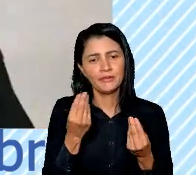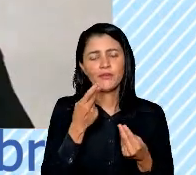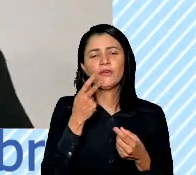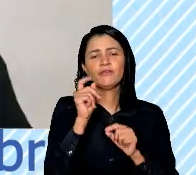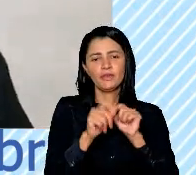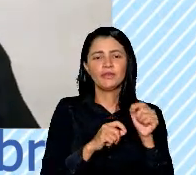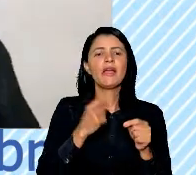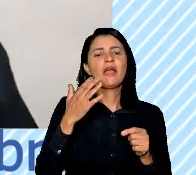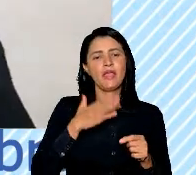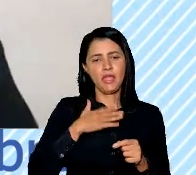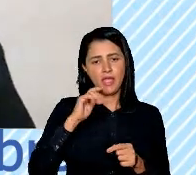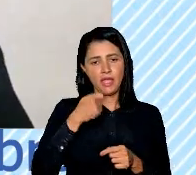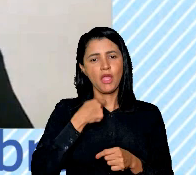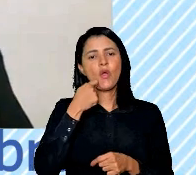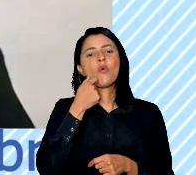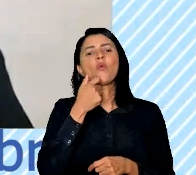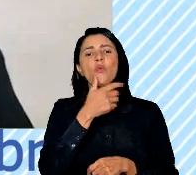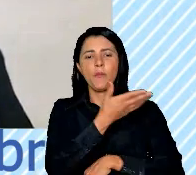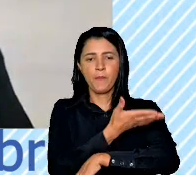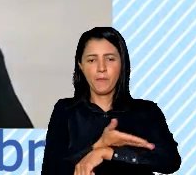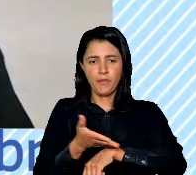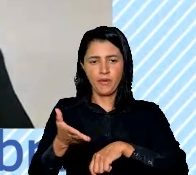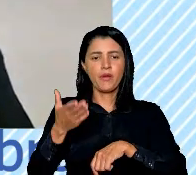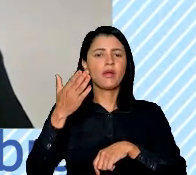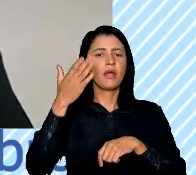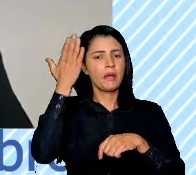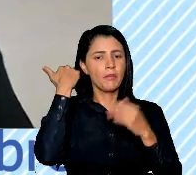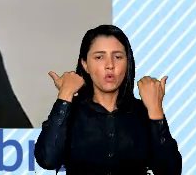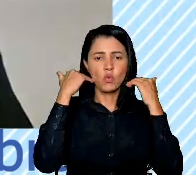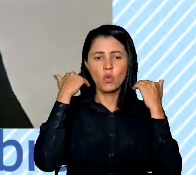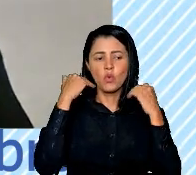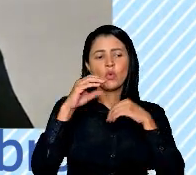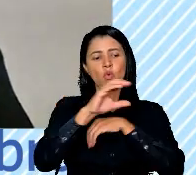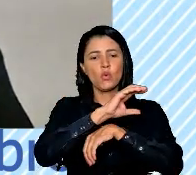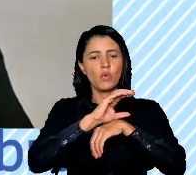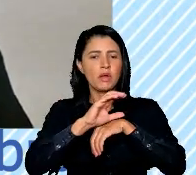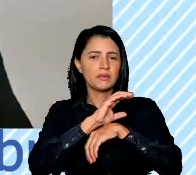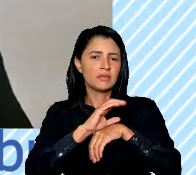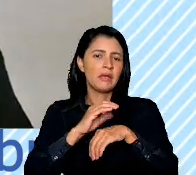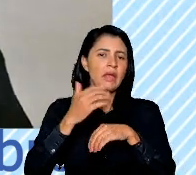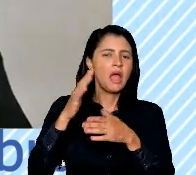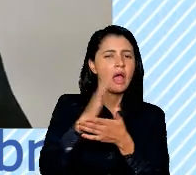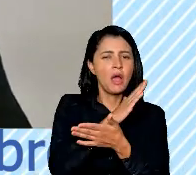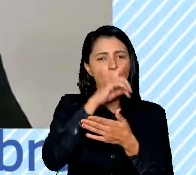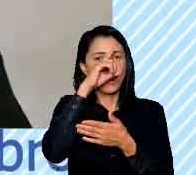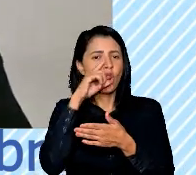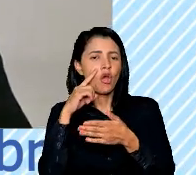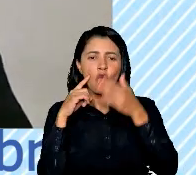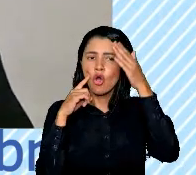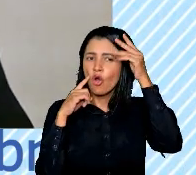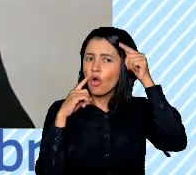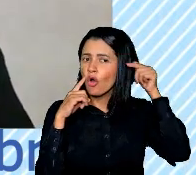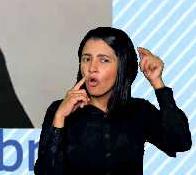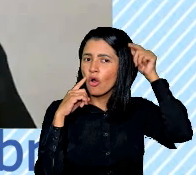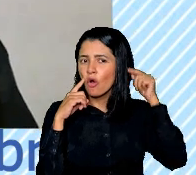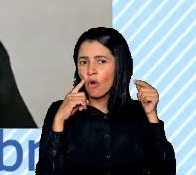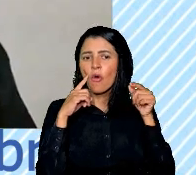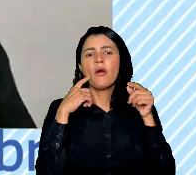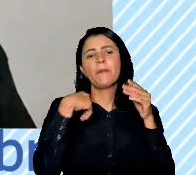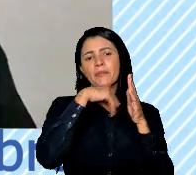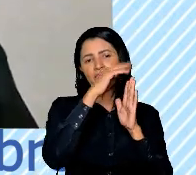eu sou branca, tenho cabelos curtos, são castanhos, tenho algumas mechas loiras que são